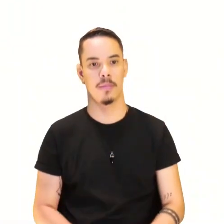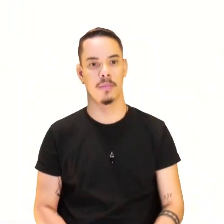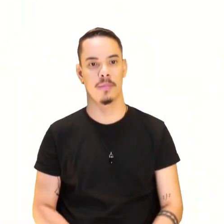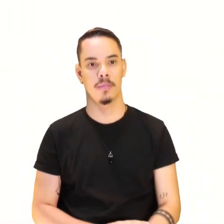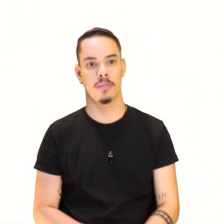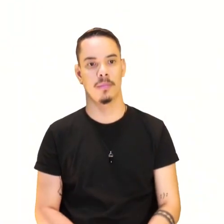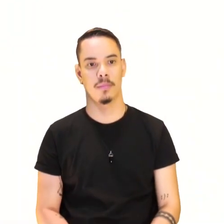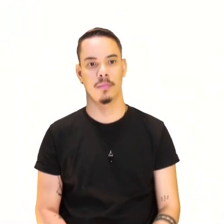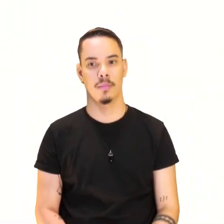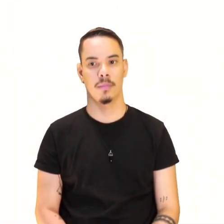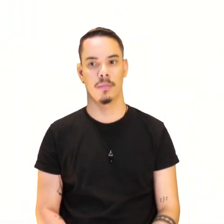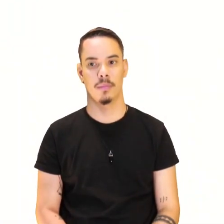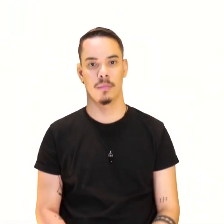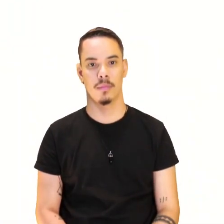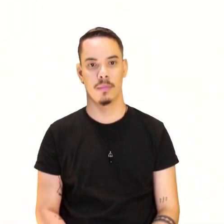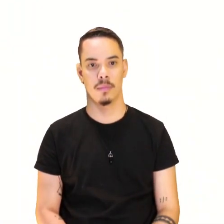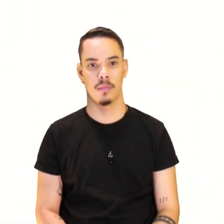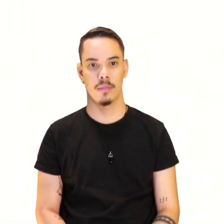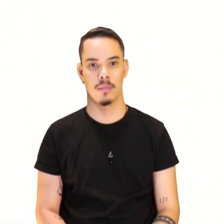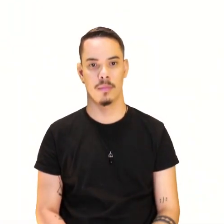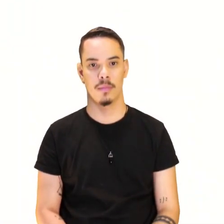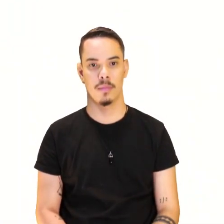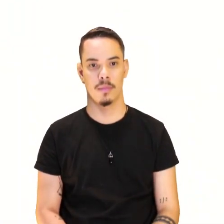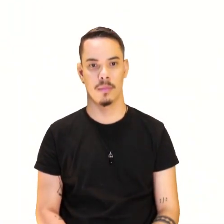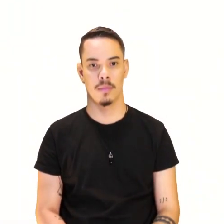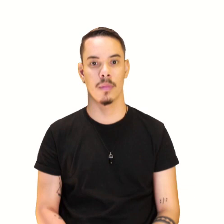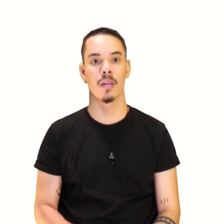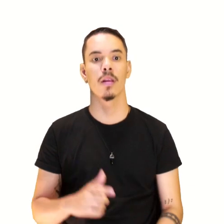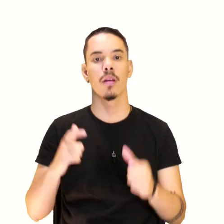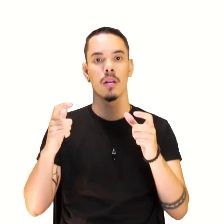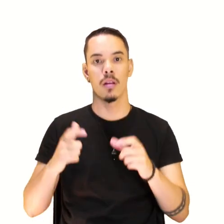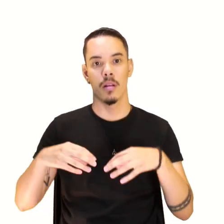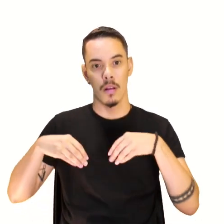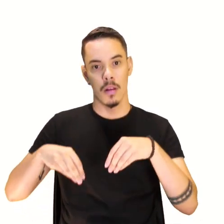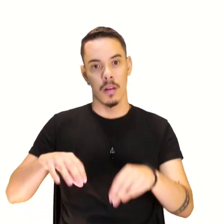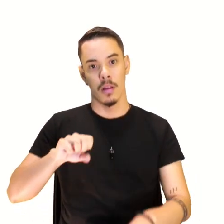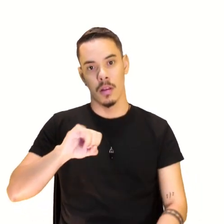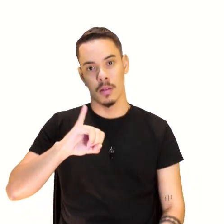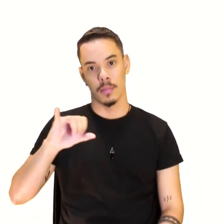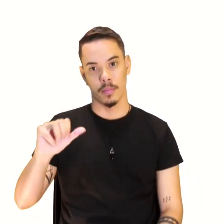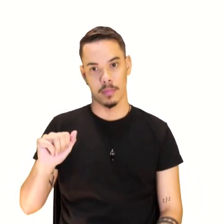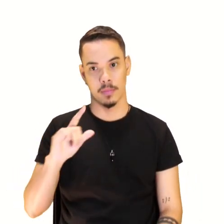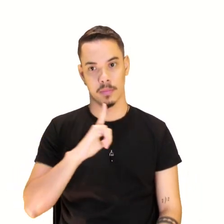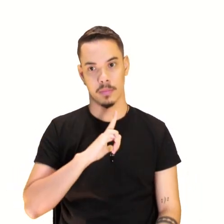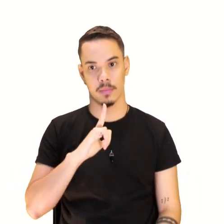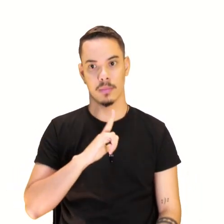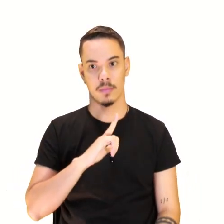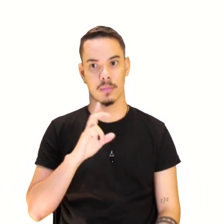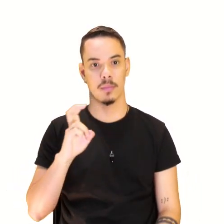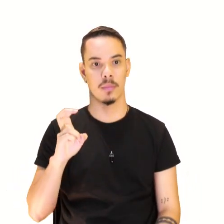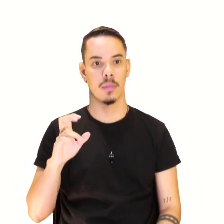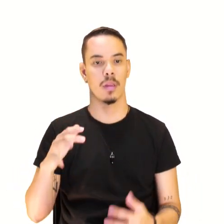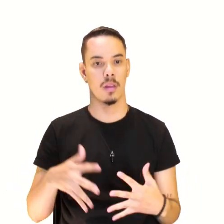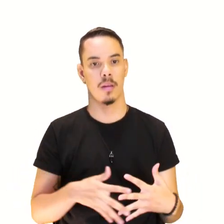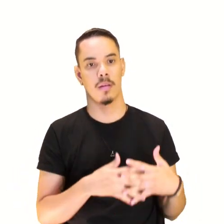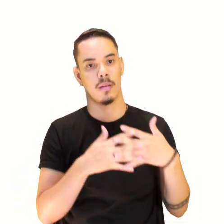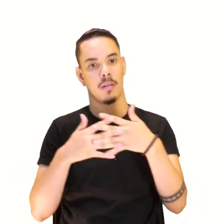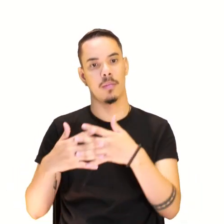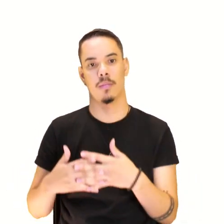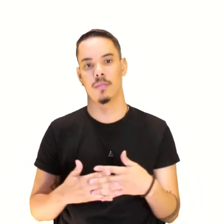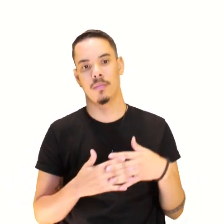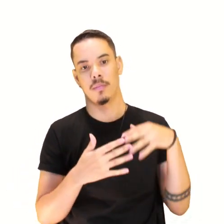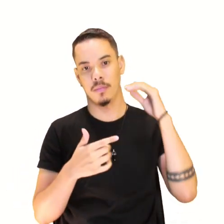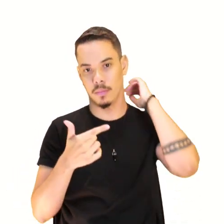telinha em uma Lavoura de soja duas máquinas carregam cinco caminhões em